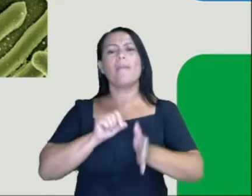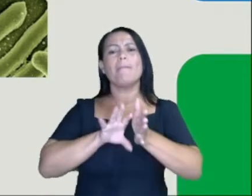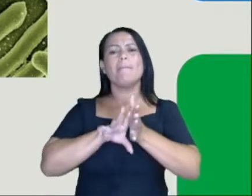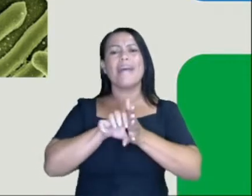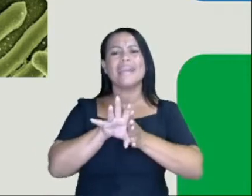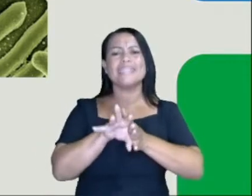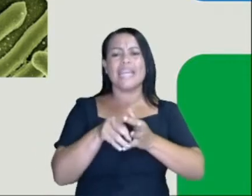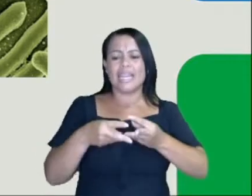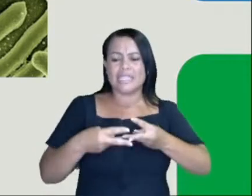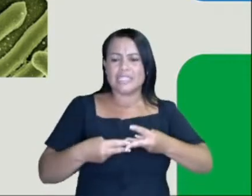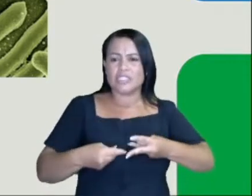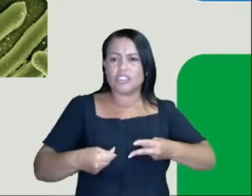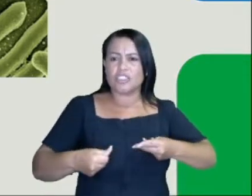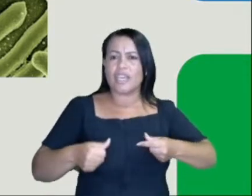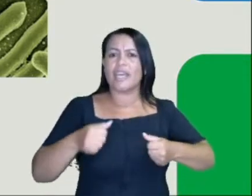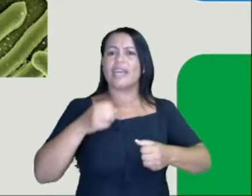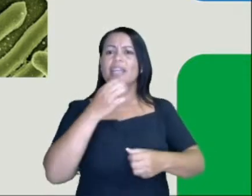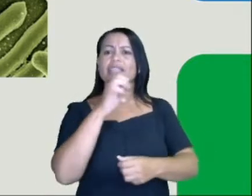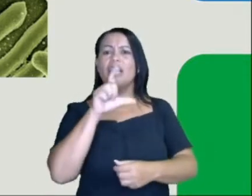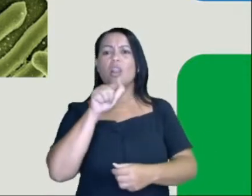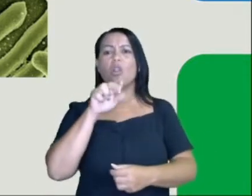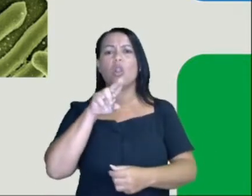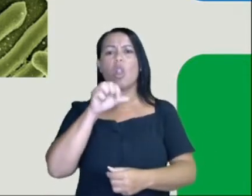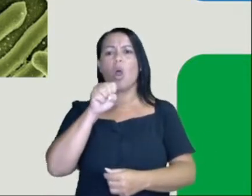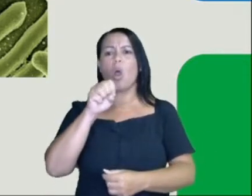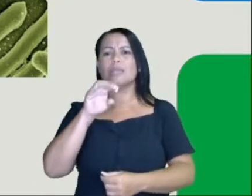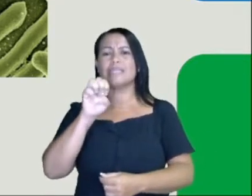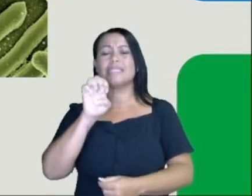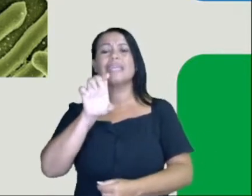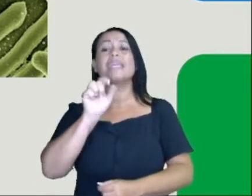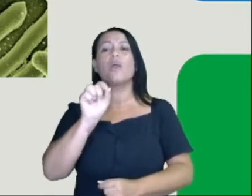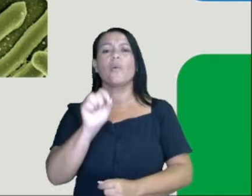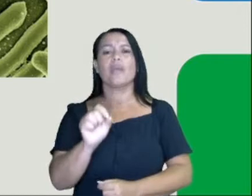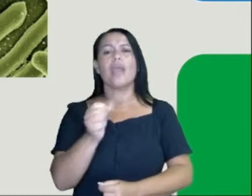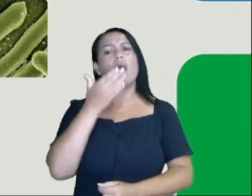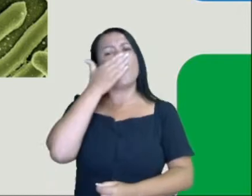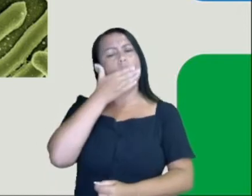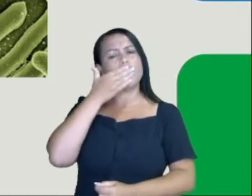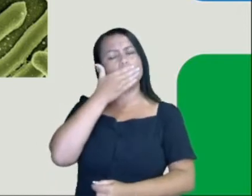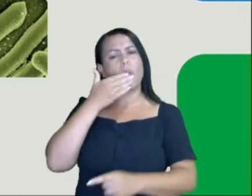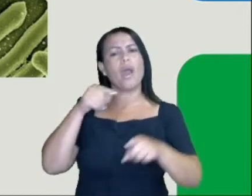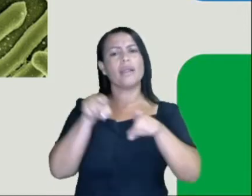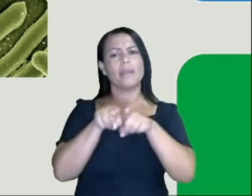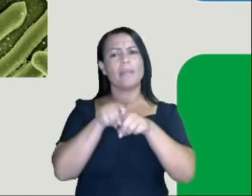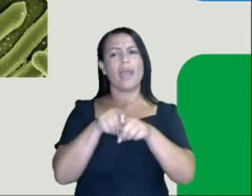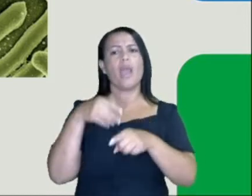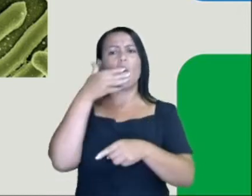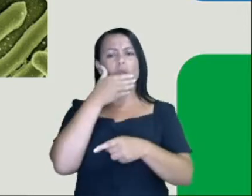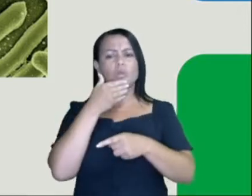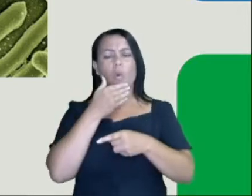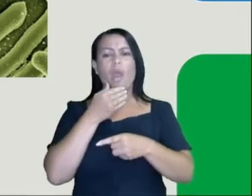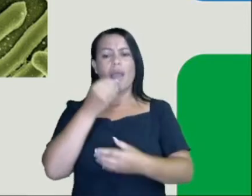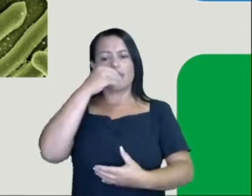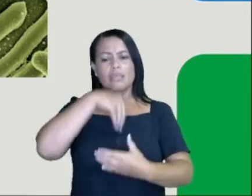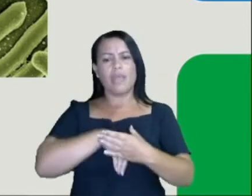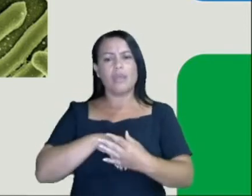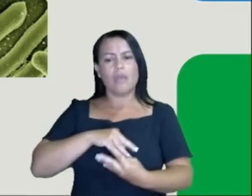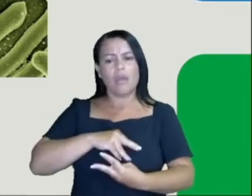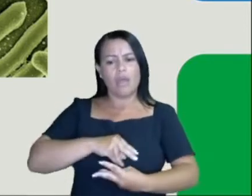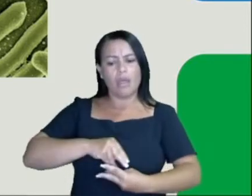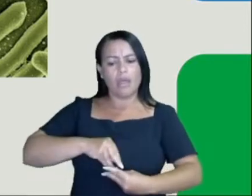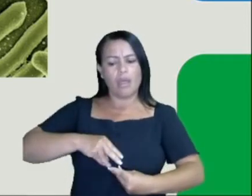o açúcar dos vegetais. E ela quebra esta celulose em outro tipo de açúcar que o animal